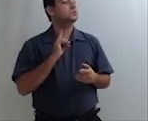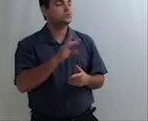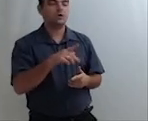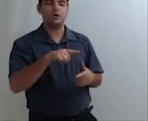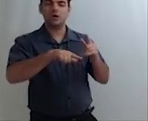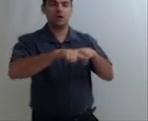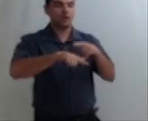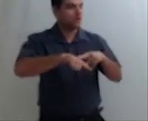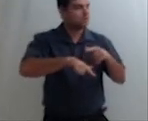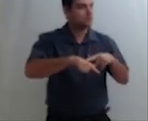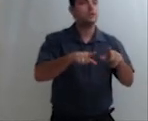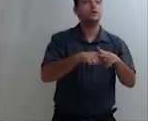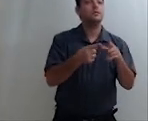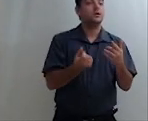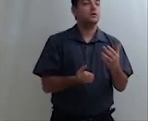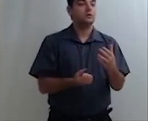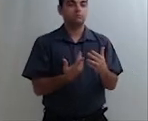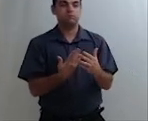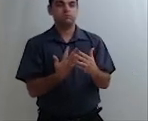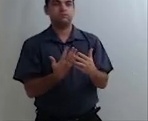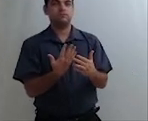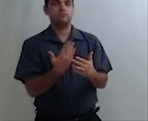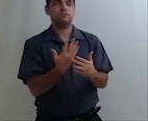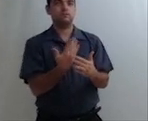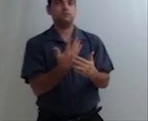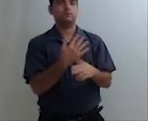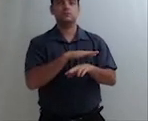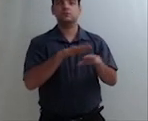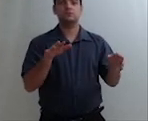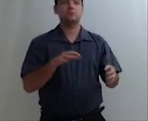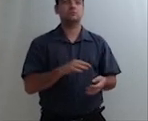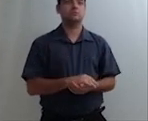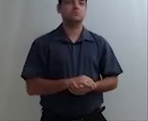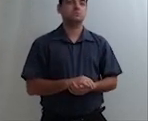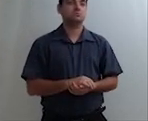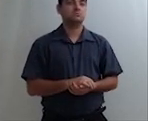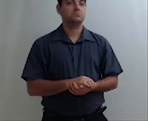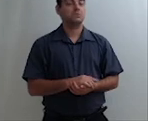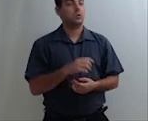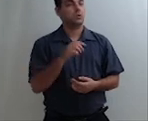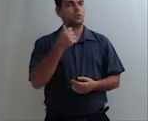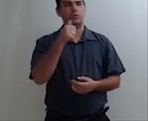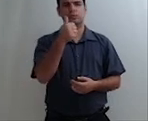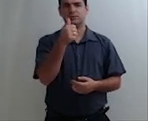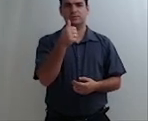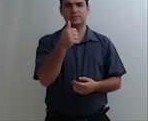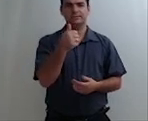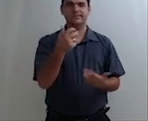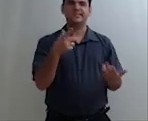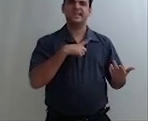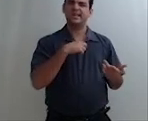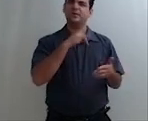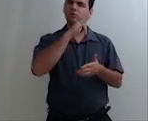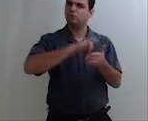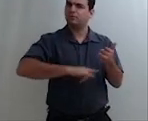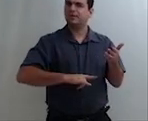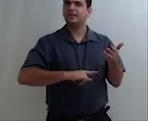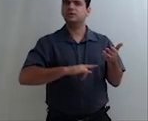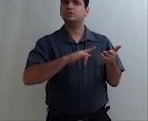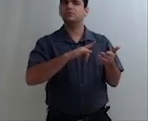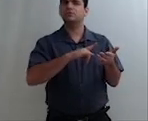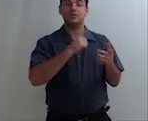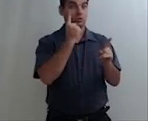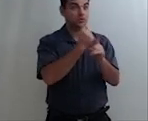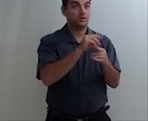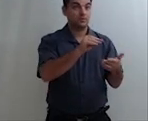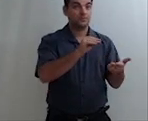estojo e a pólvora tópico 11 declara também e com prova documental apostada nesta peça